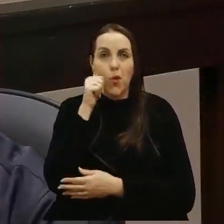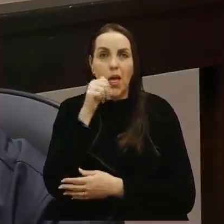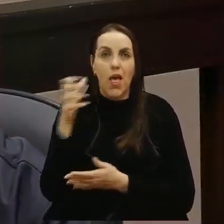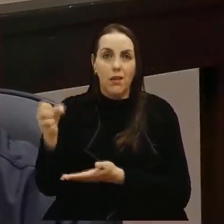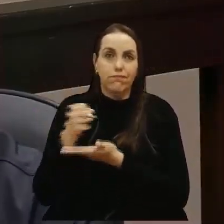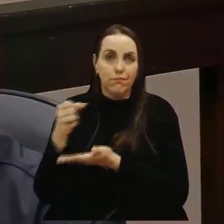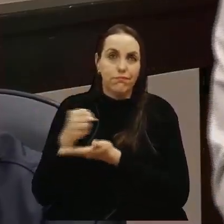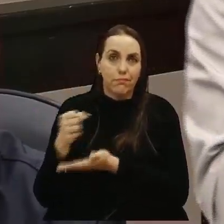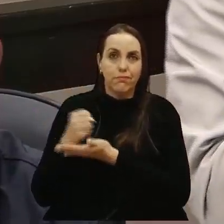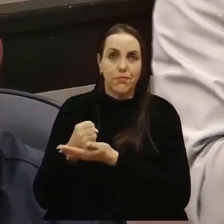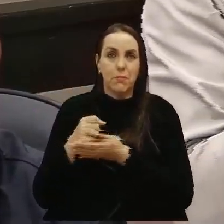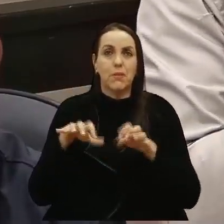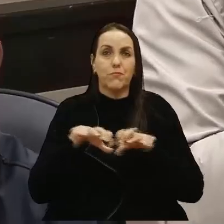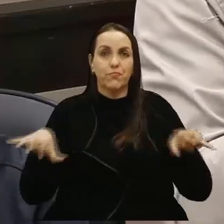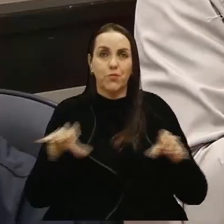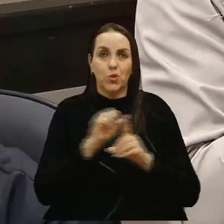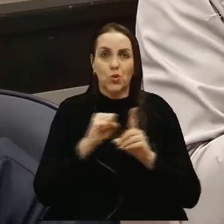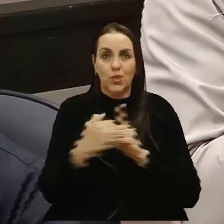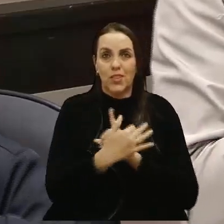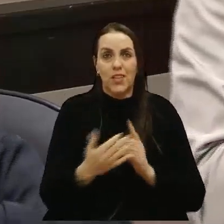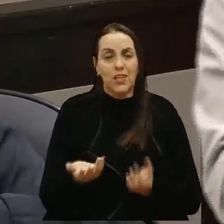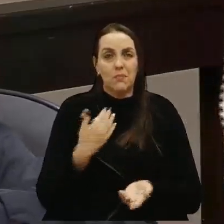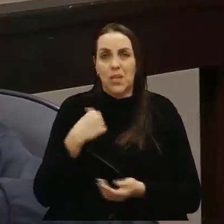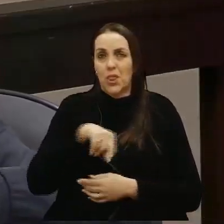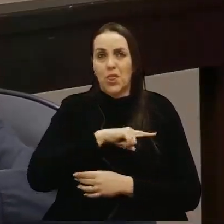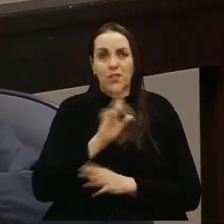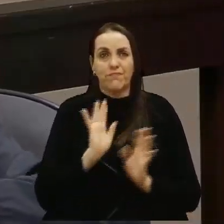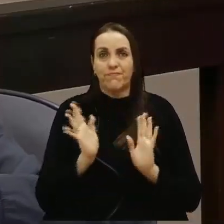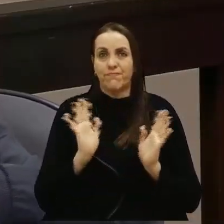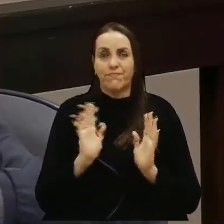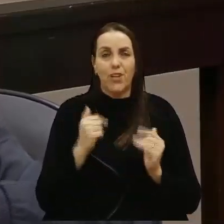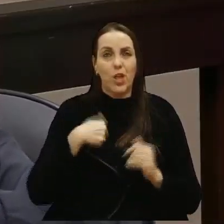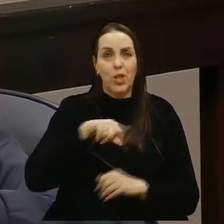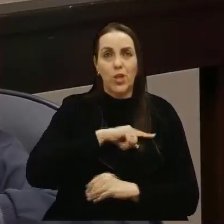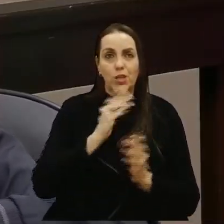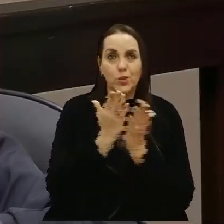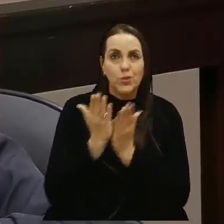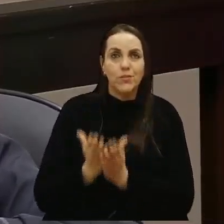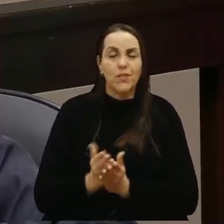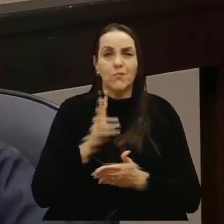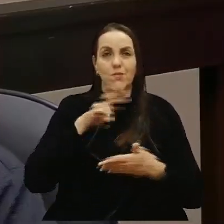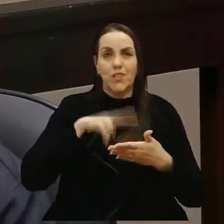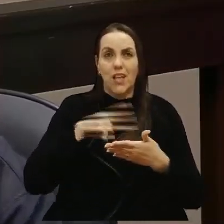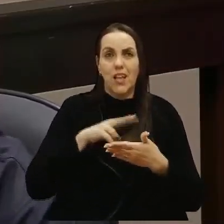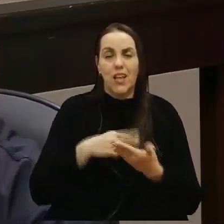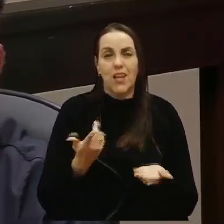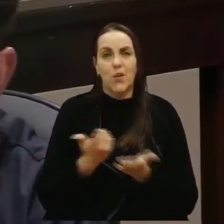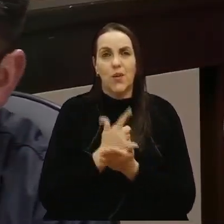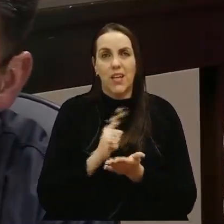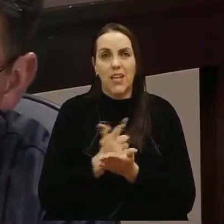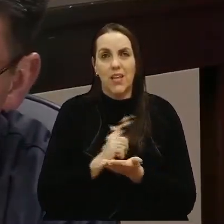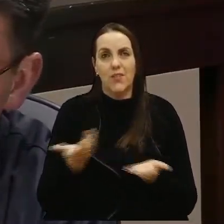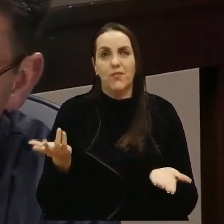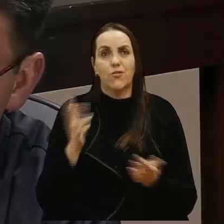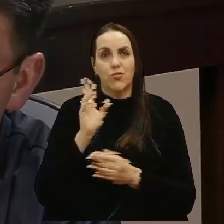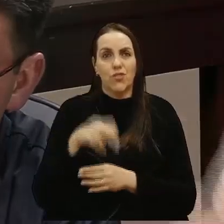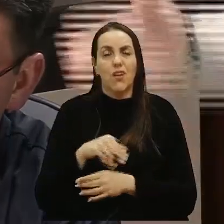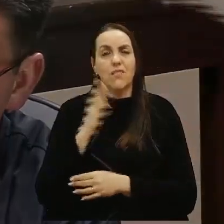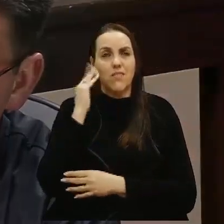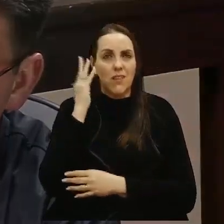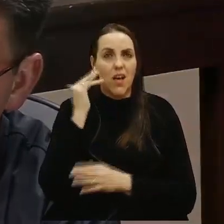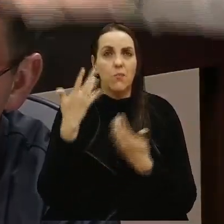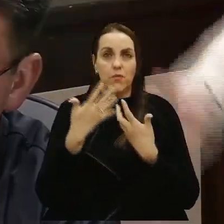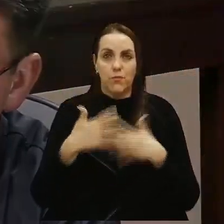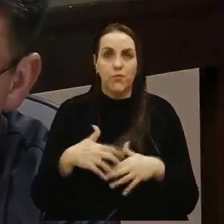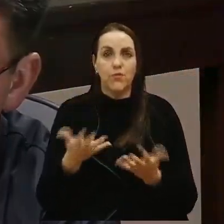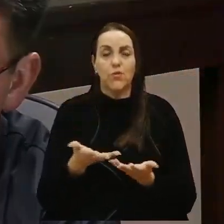vocês, para dividir mais a sociedade. Mas para nós aqui não vai colar. A gente estuda, a gente já leu o livro da Ana Campanholo, a gente sabe como é que funciona.